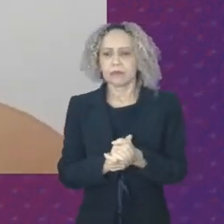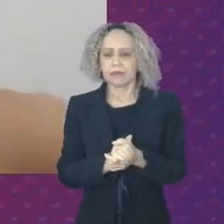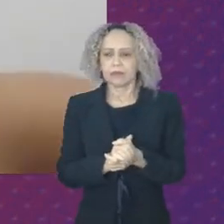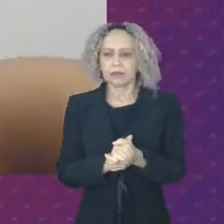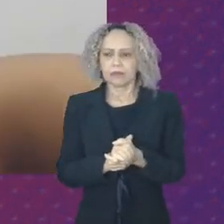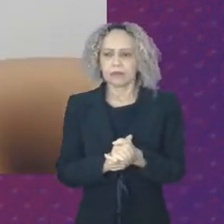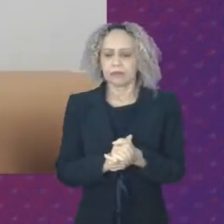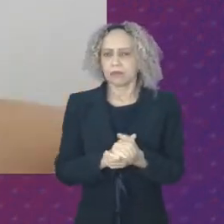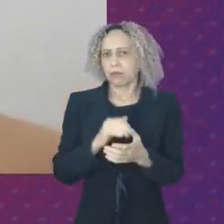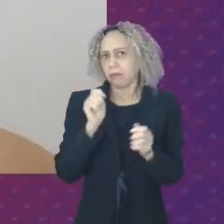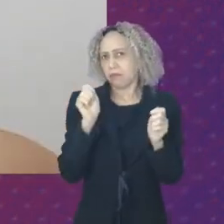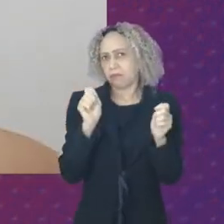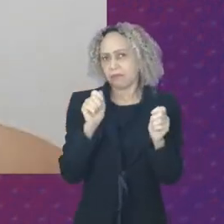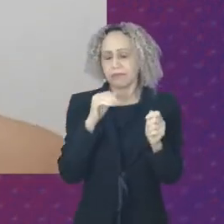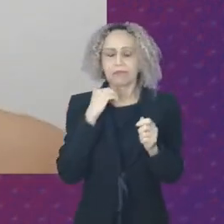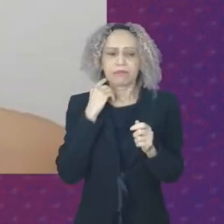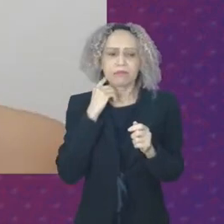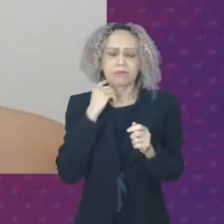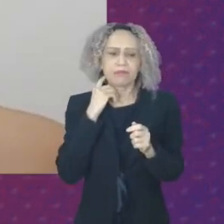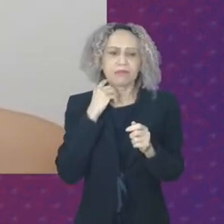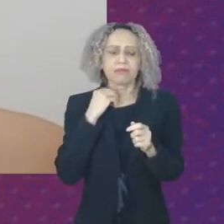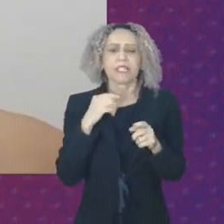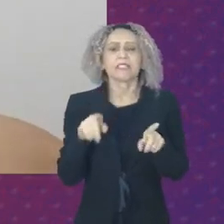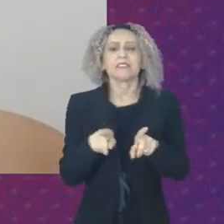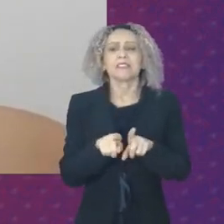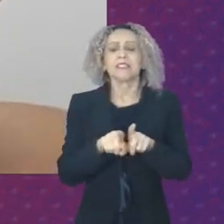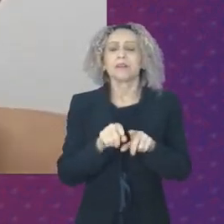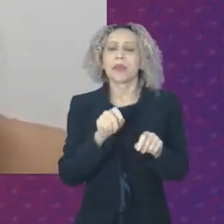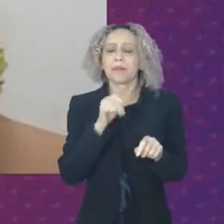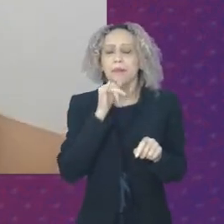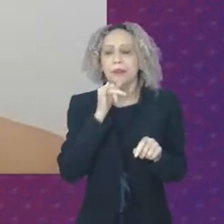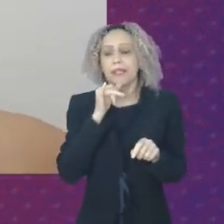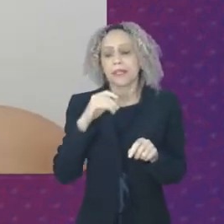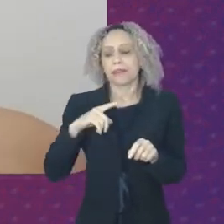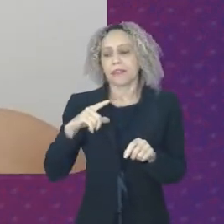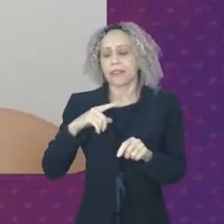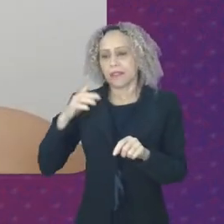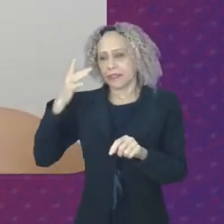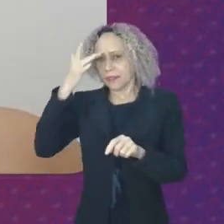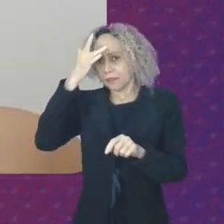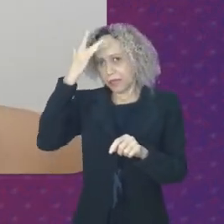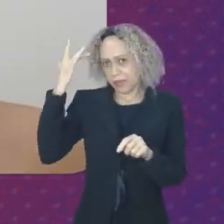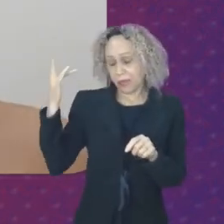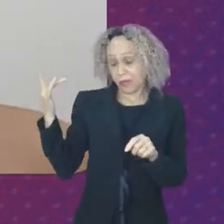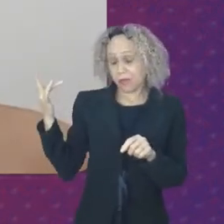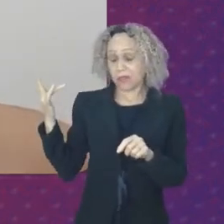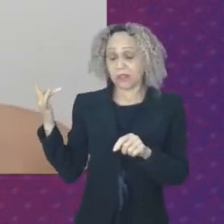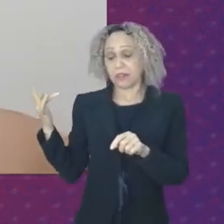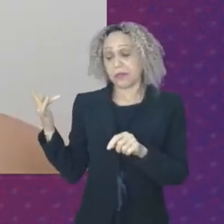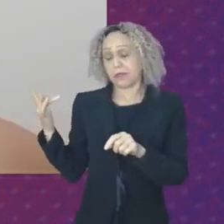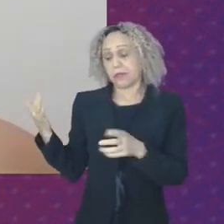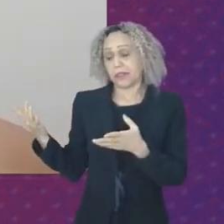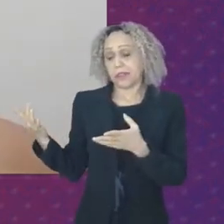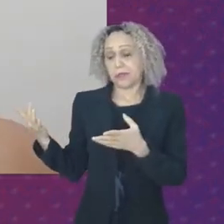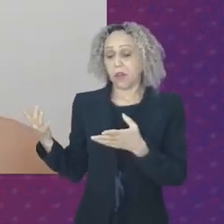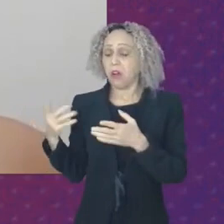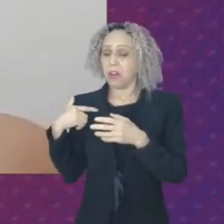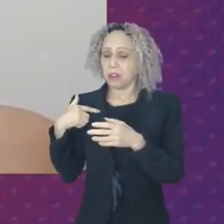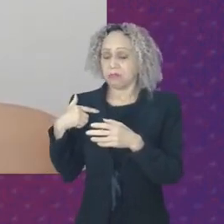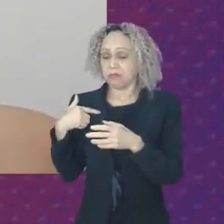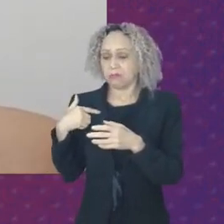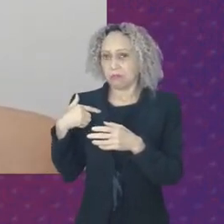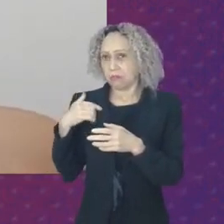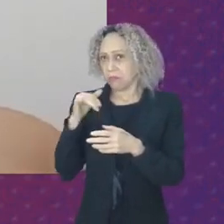de moto, eu estou aqui para fazer atividades com MST, no caso do Lula, eu estou aqui para construir com